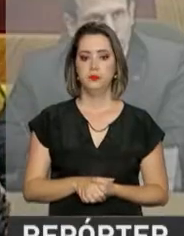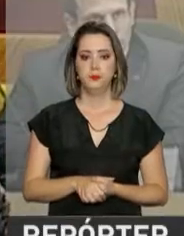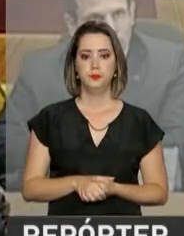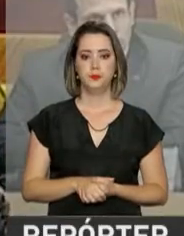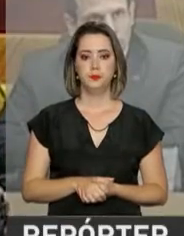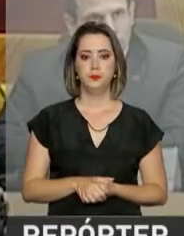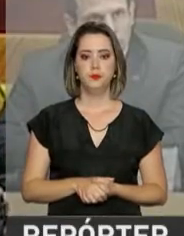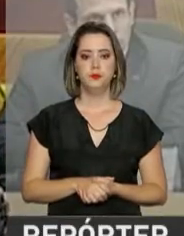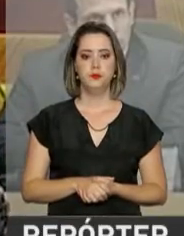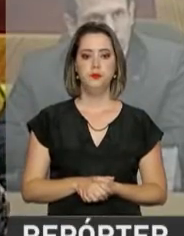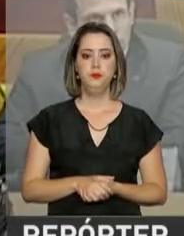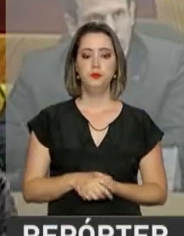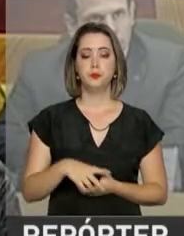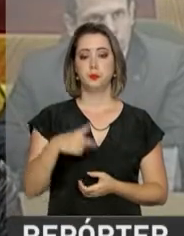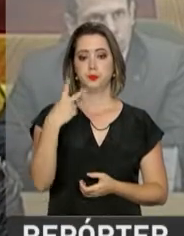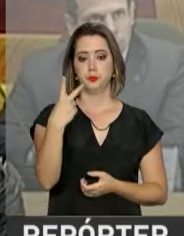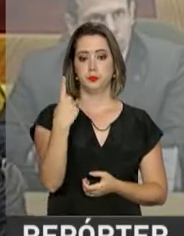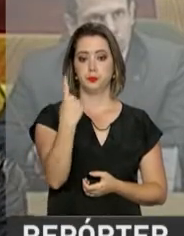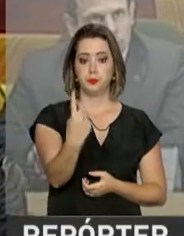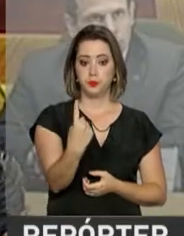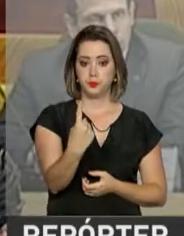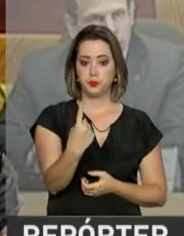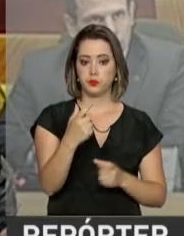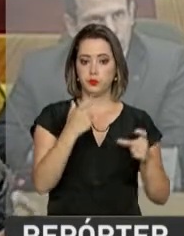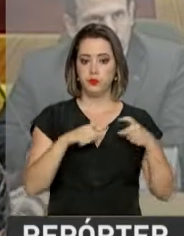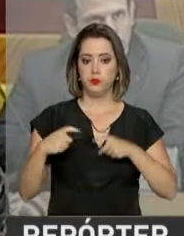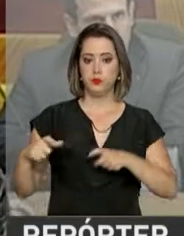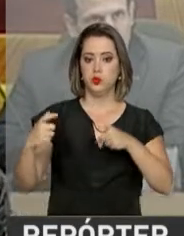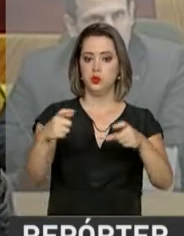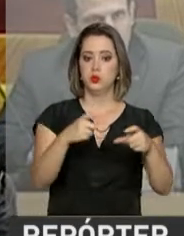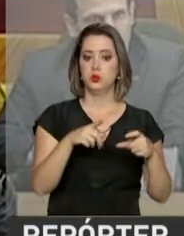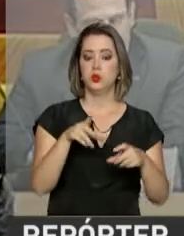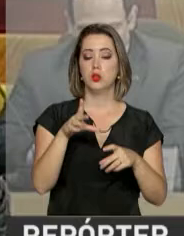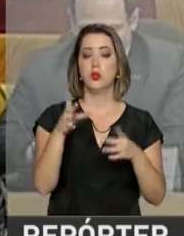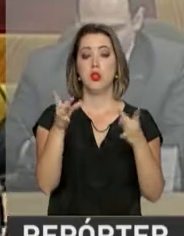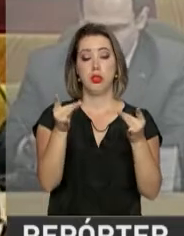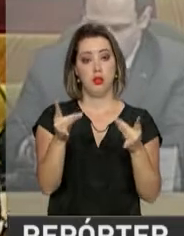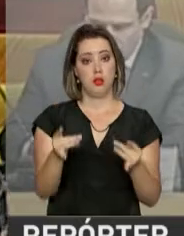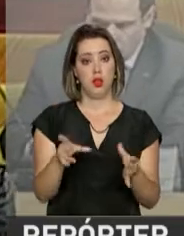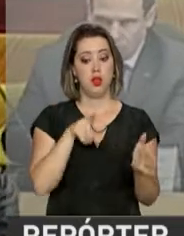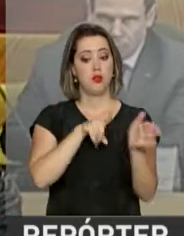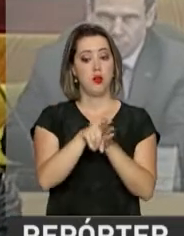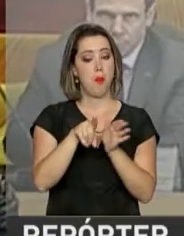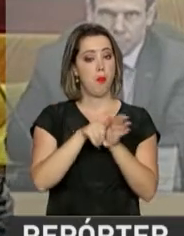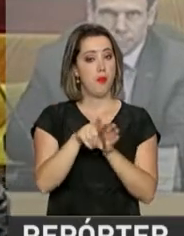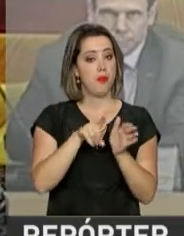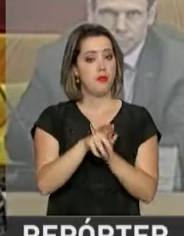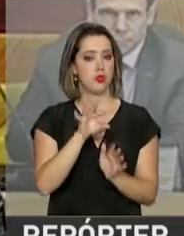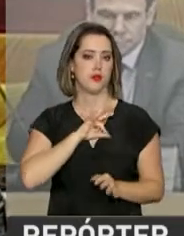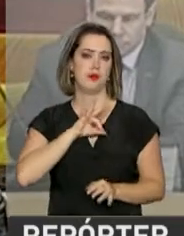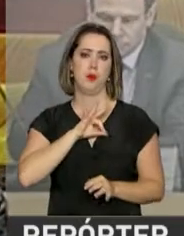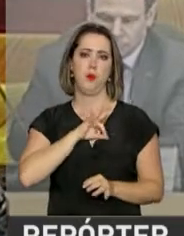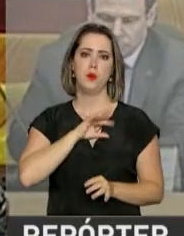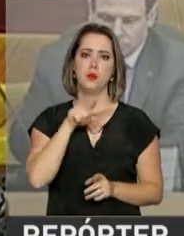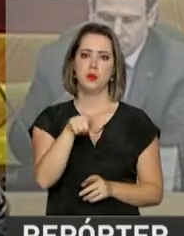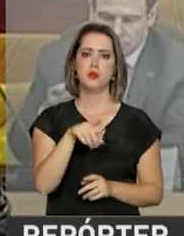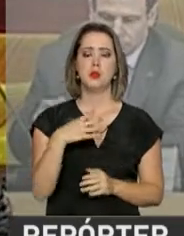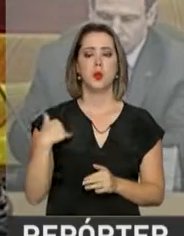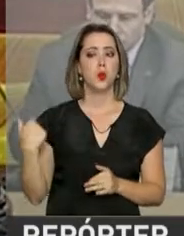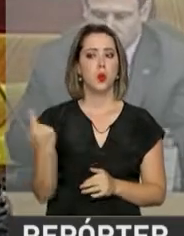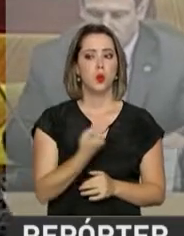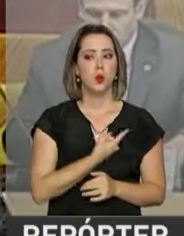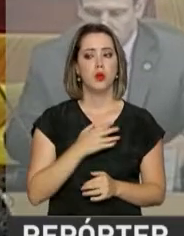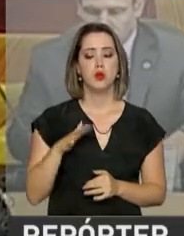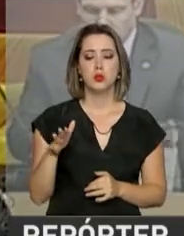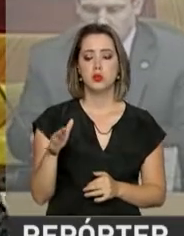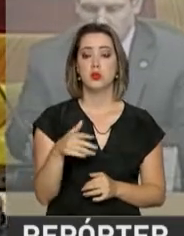Das 21 plantas que foram citadas na operação, nós recolhemos, das 21 plantas,